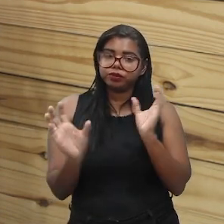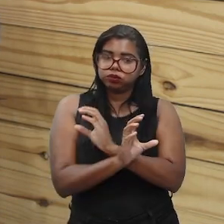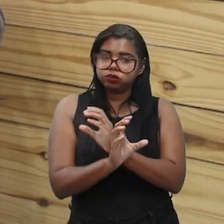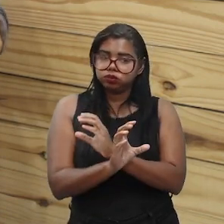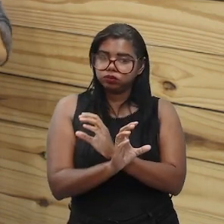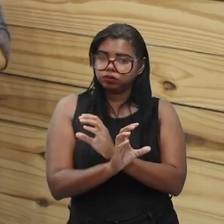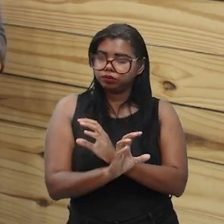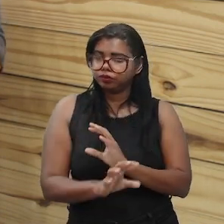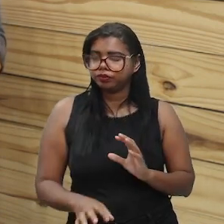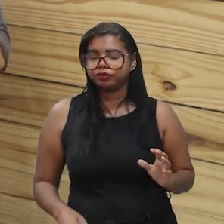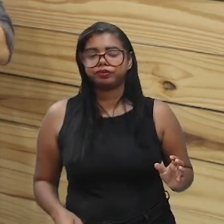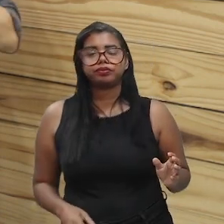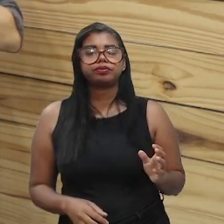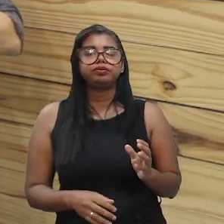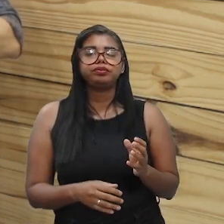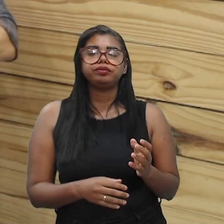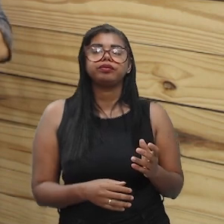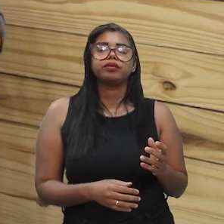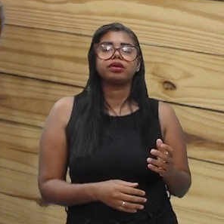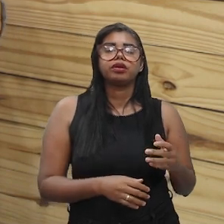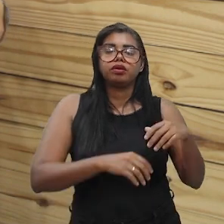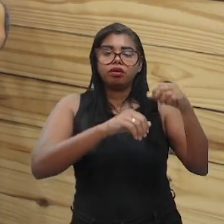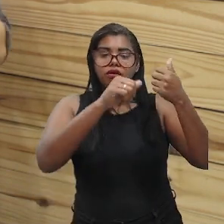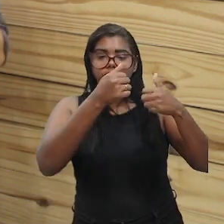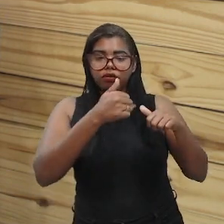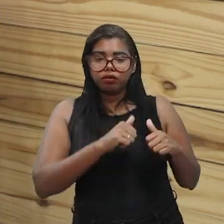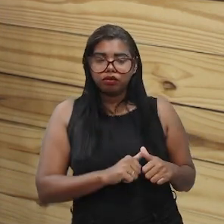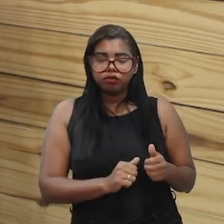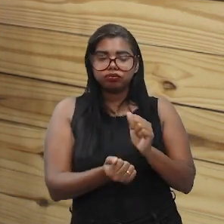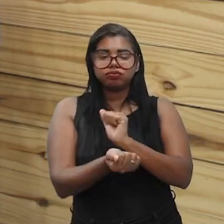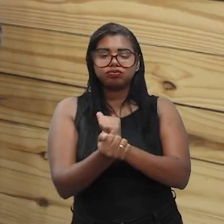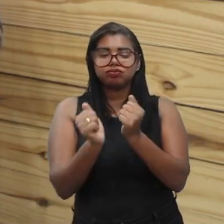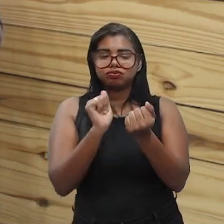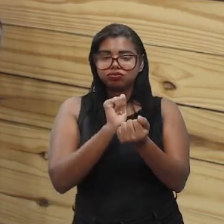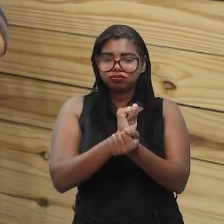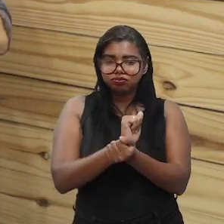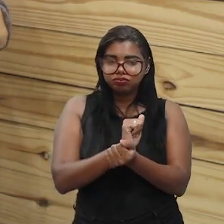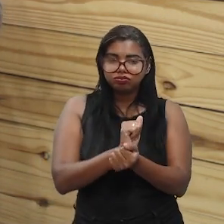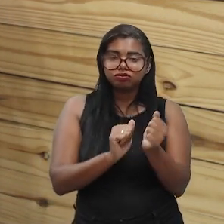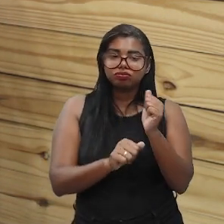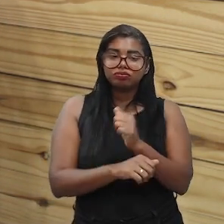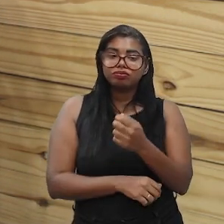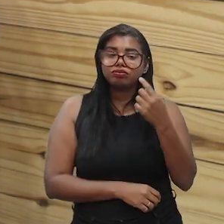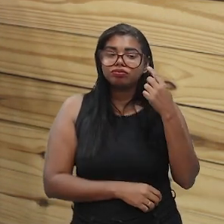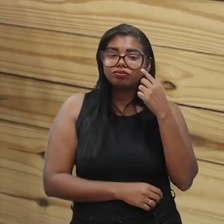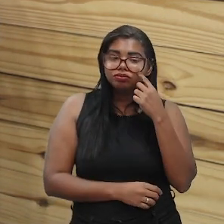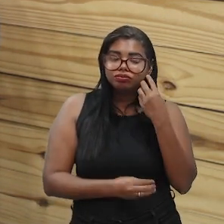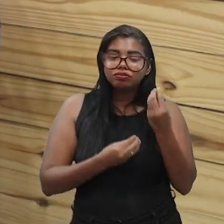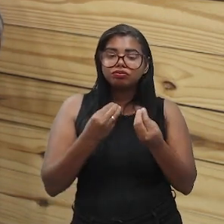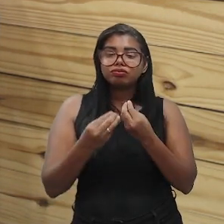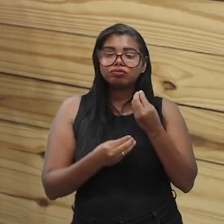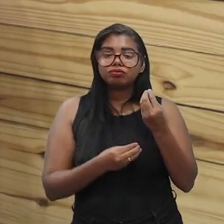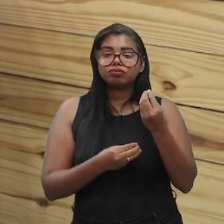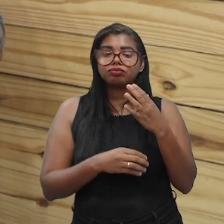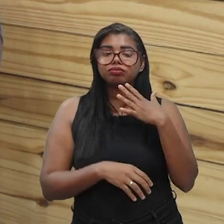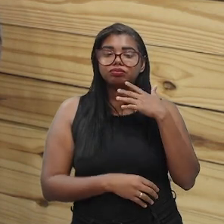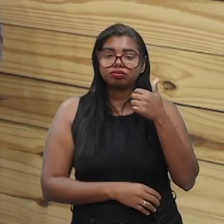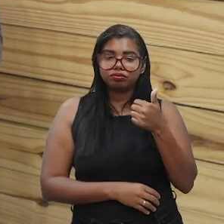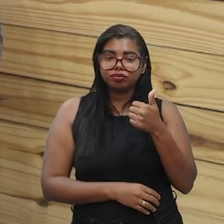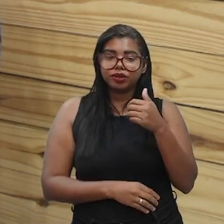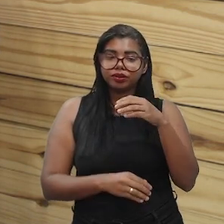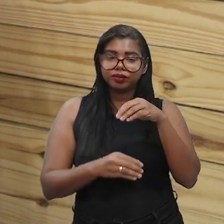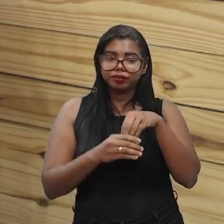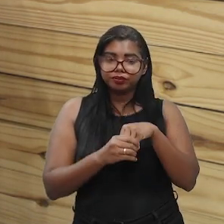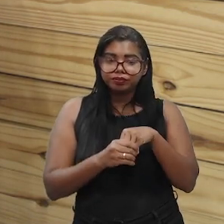limitação, então ele vai buscar fazer uma nova estratégia. Ele recua para tentar repensar o modelo em que ele está